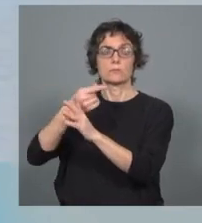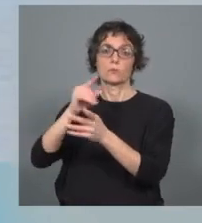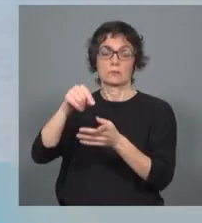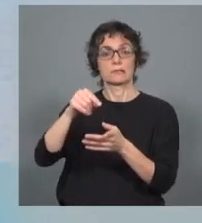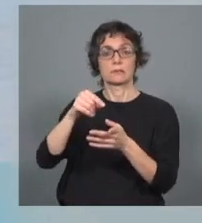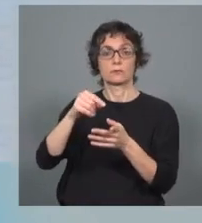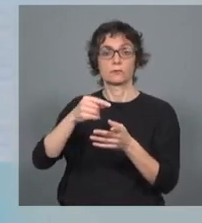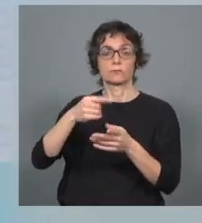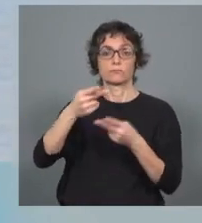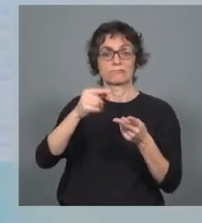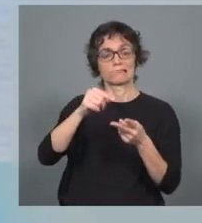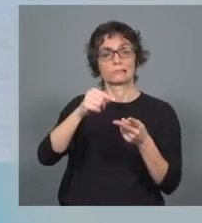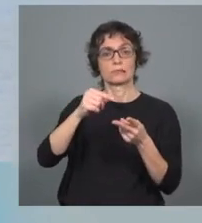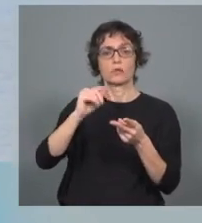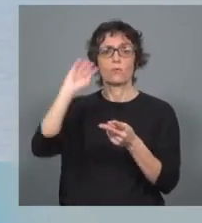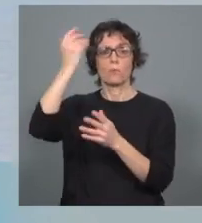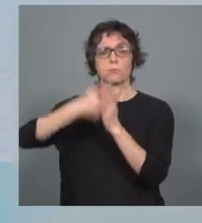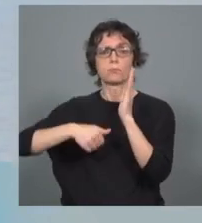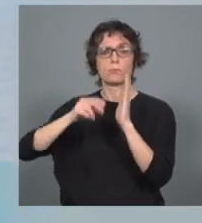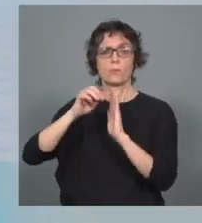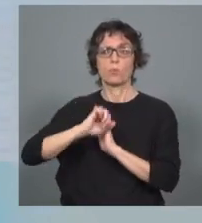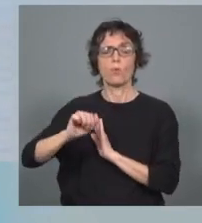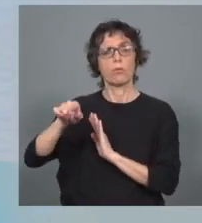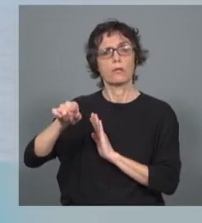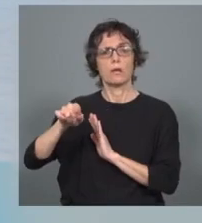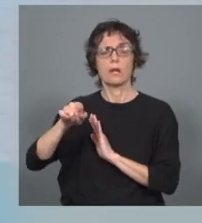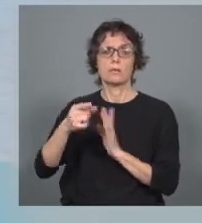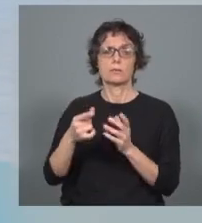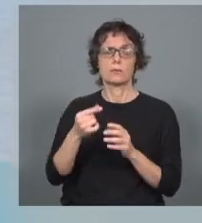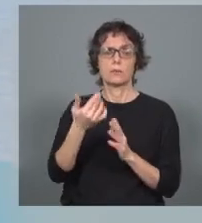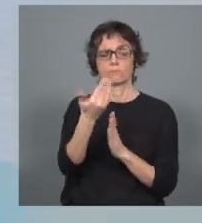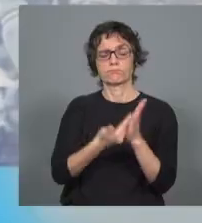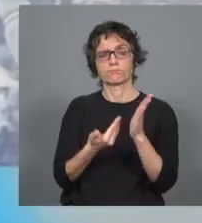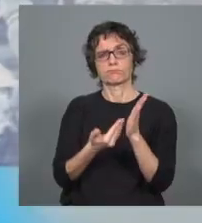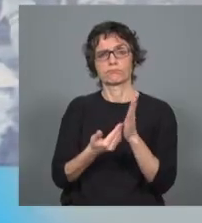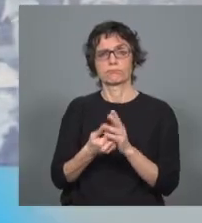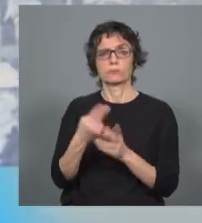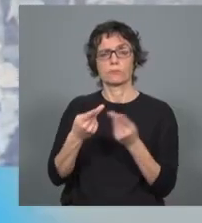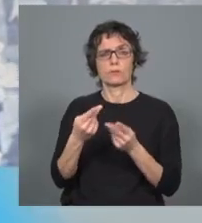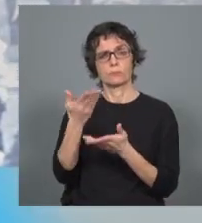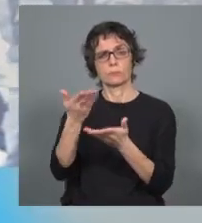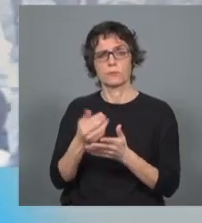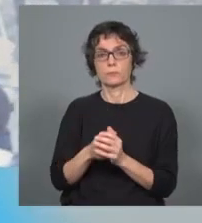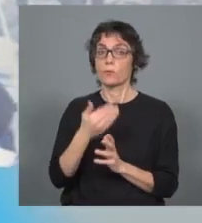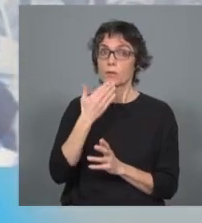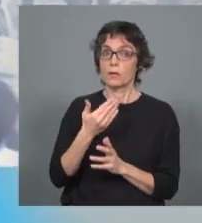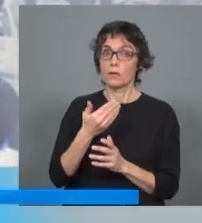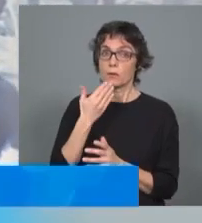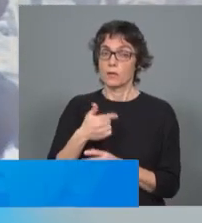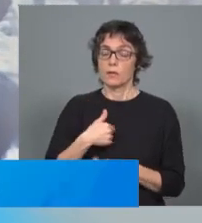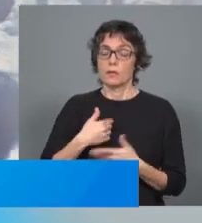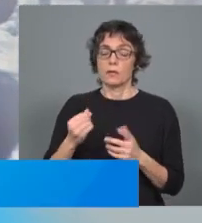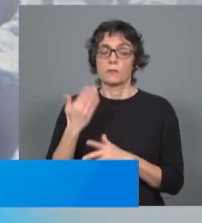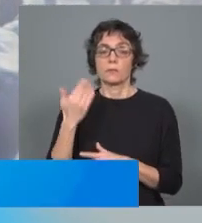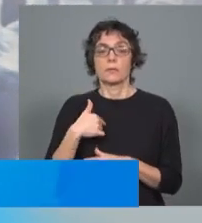e comentários também que estão presentes no acórdão a este processo legislativo. Muito bem, muito obrigado. Mais uma vez, obrigado eu, pessoalmente, e como Presidente da Associação